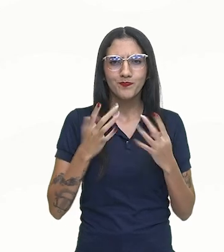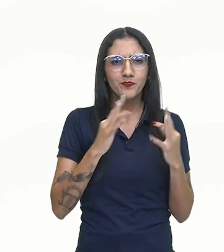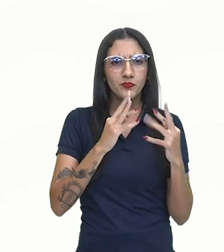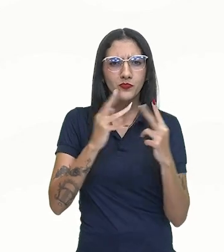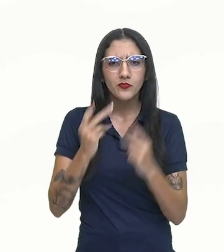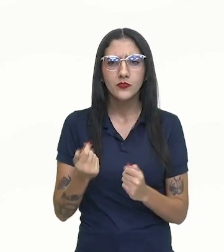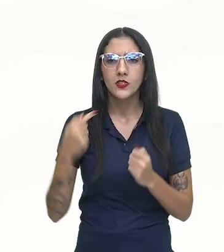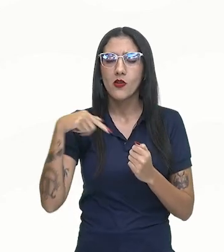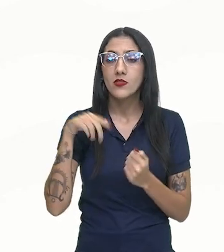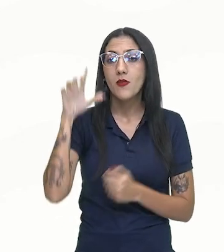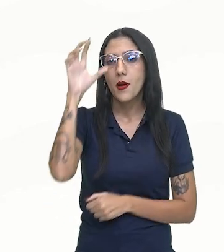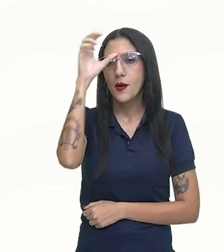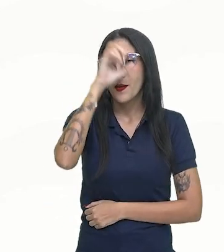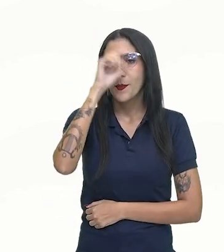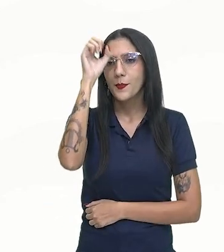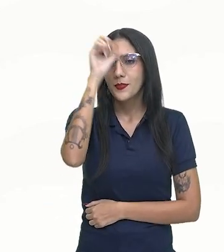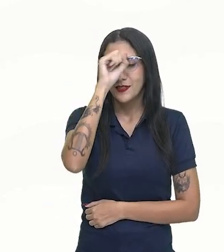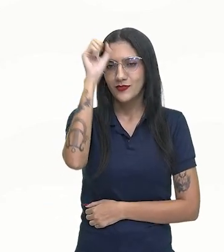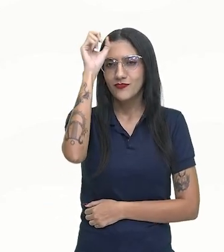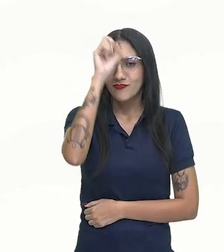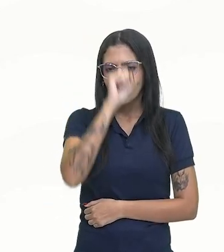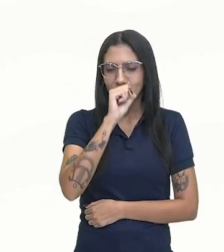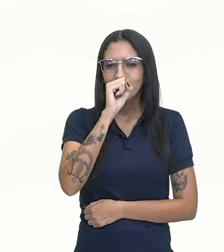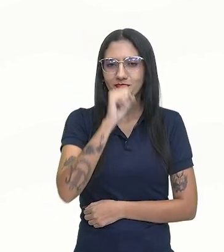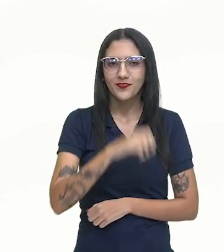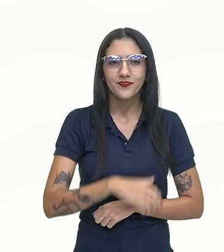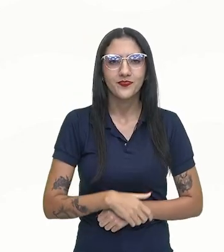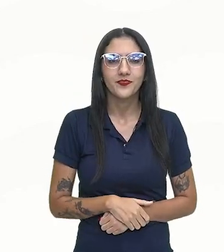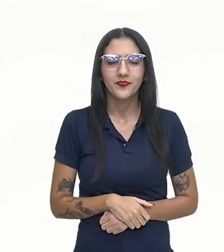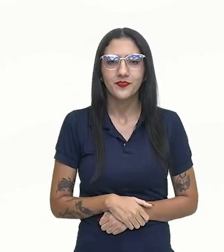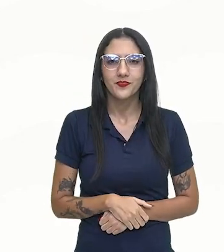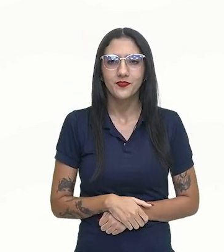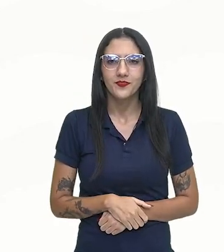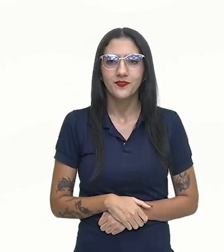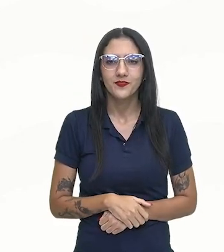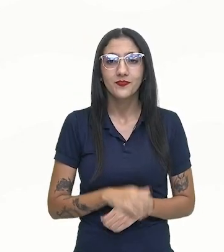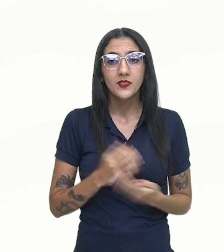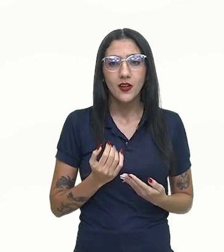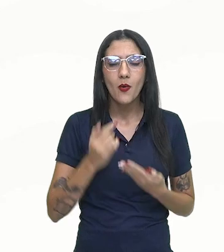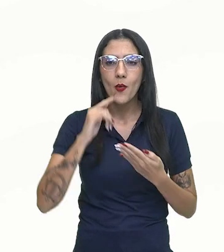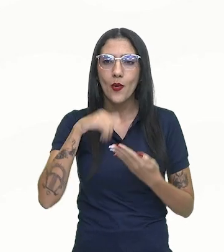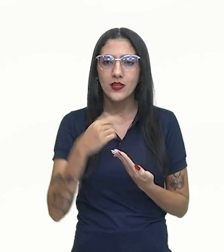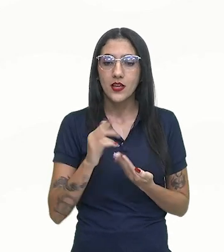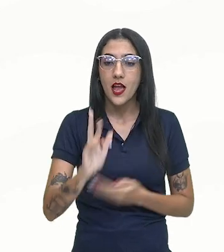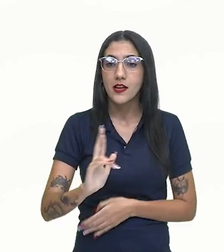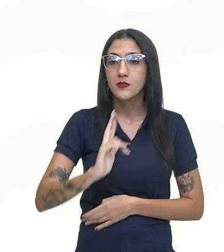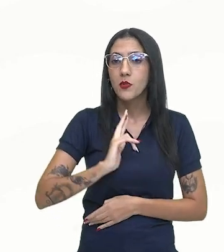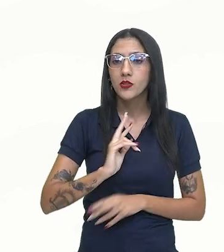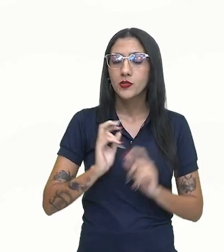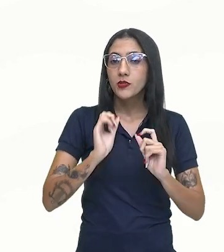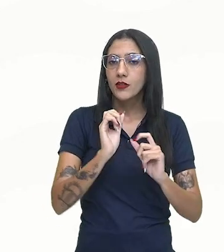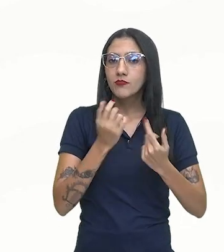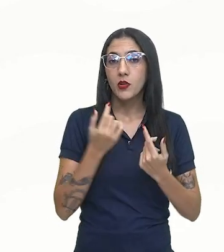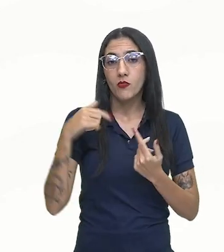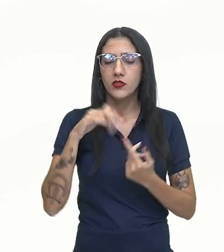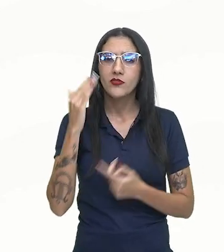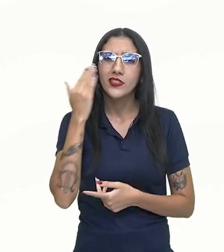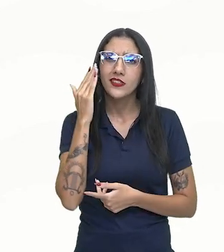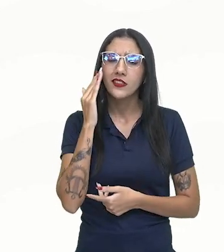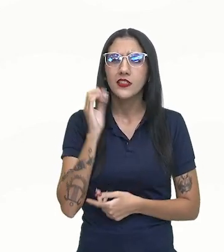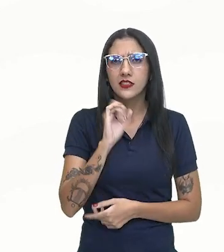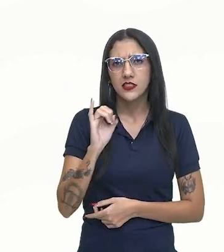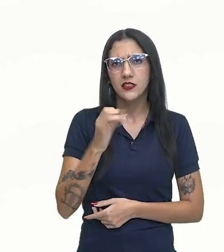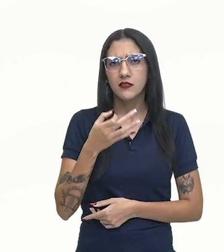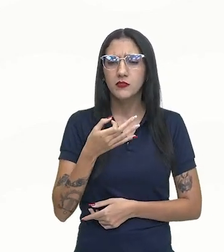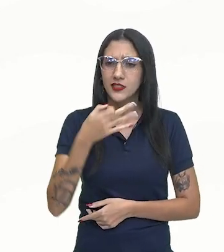vai aprender, né? Você vai justamente com o resultado, você vai ter aquela noção se deu certo,